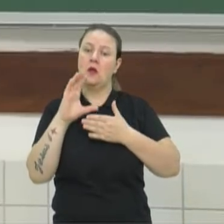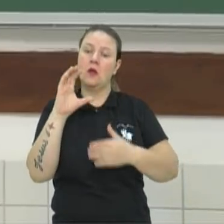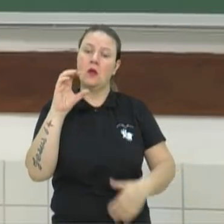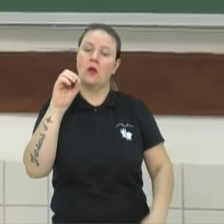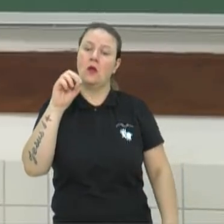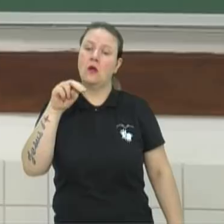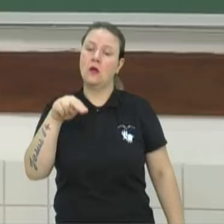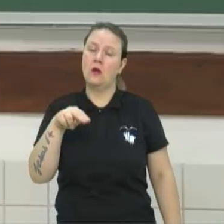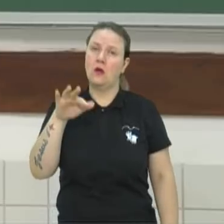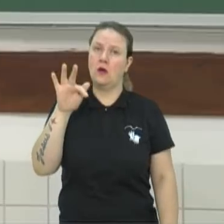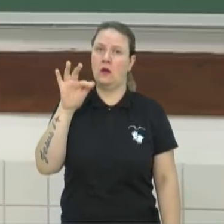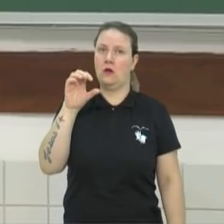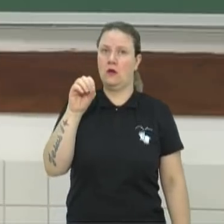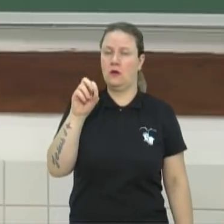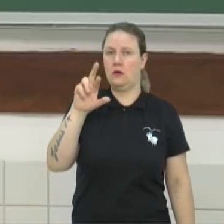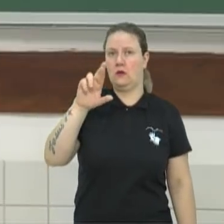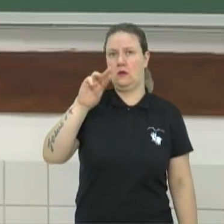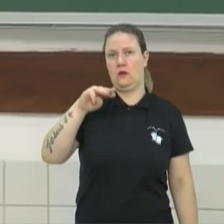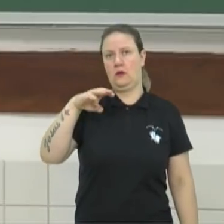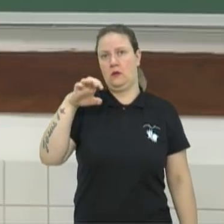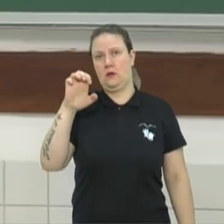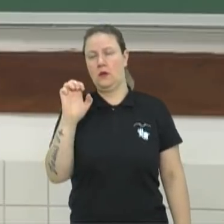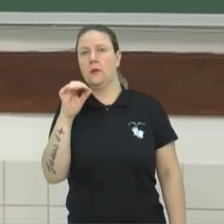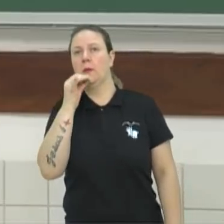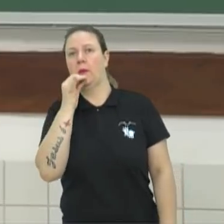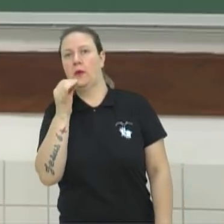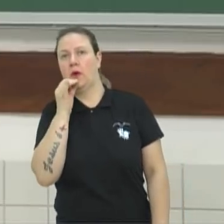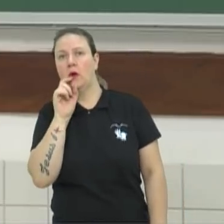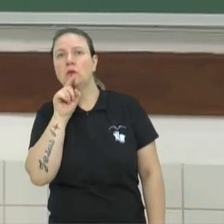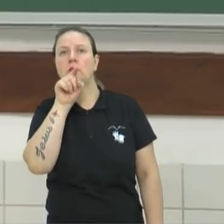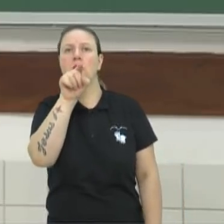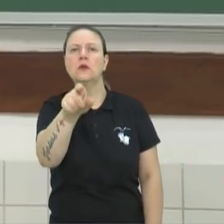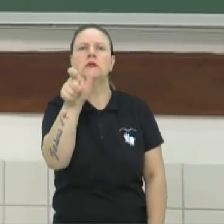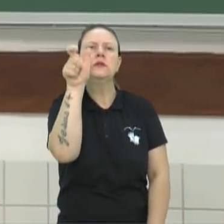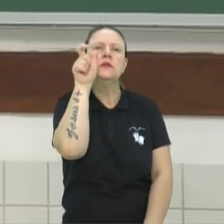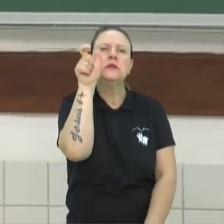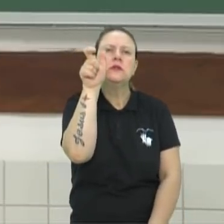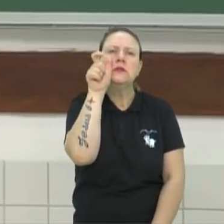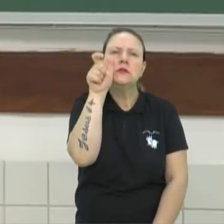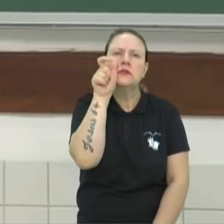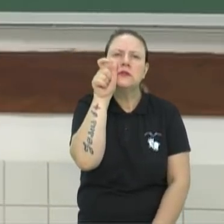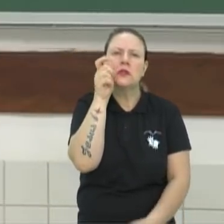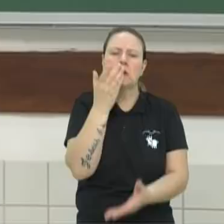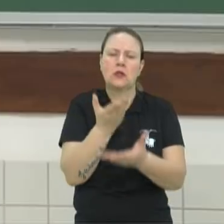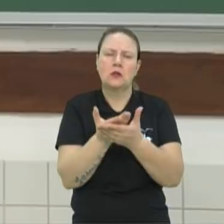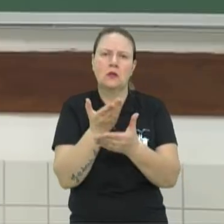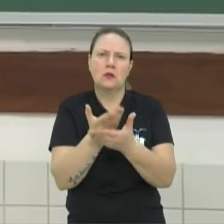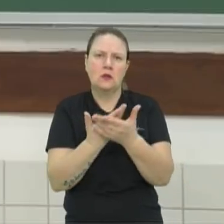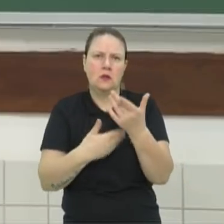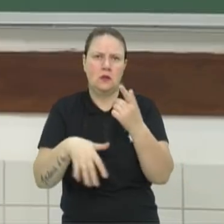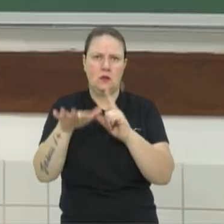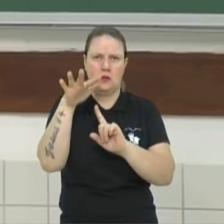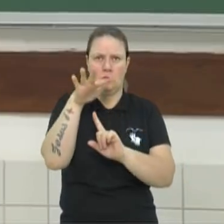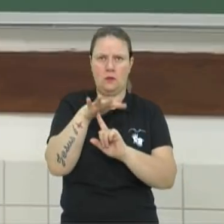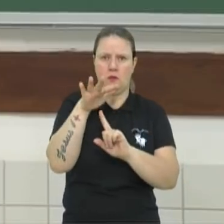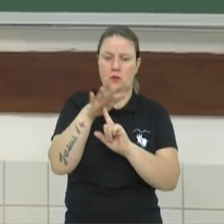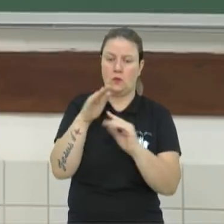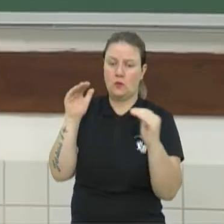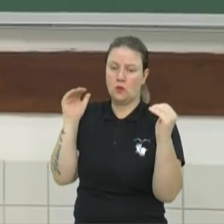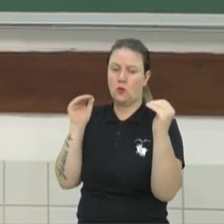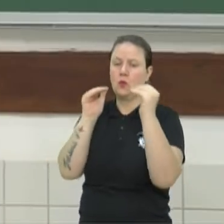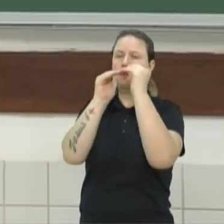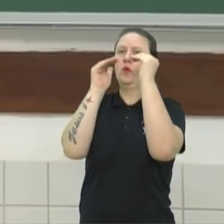conforme fulano. Por exemplo, você está assistindo a aula Paraná de acordo com